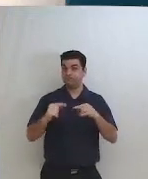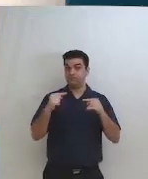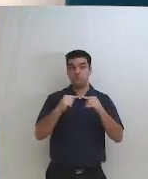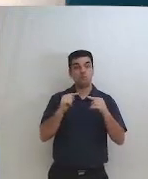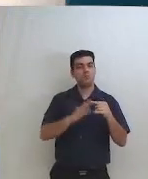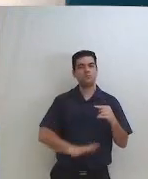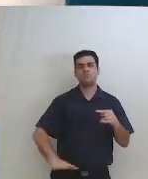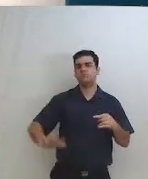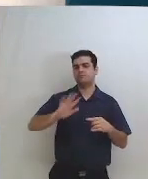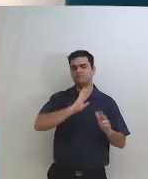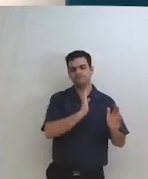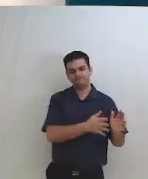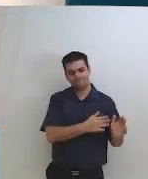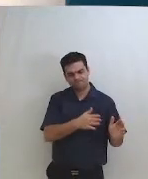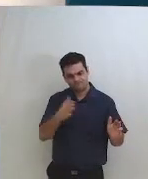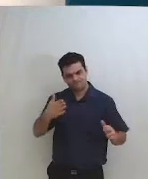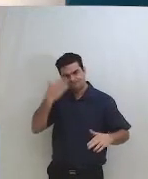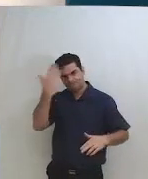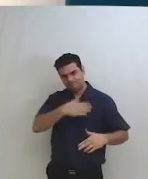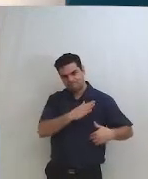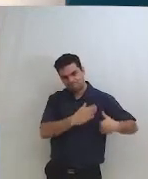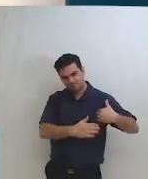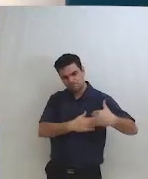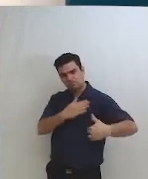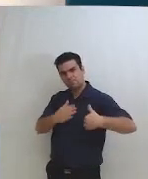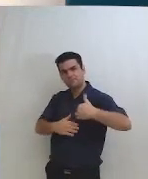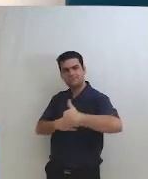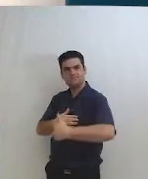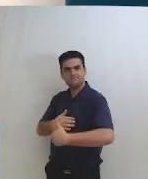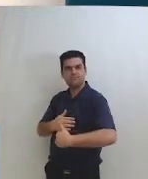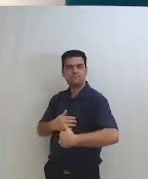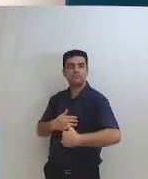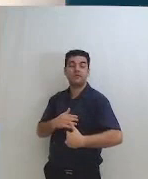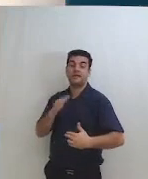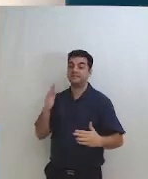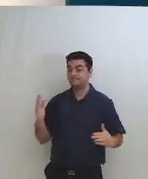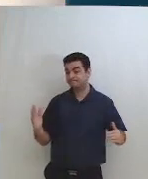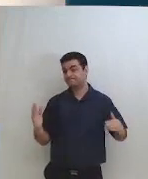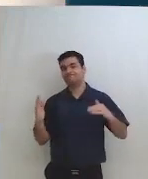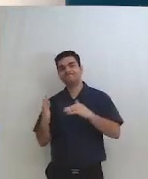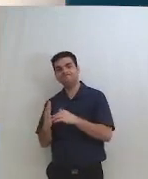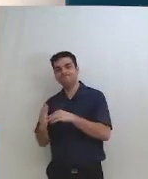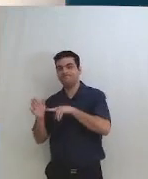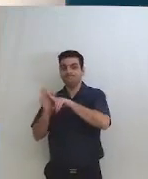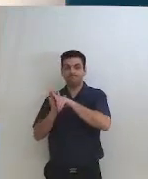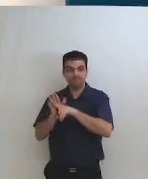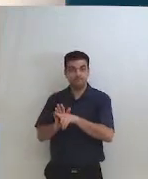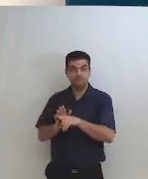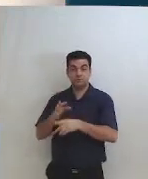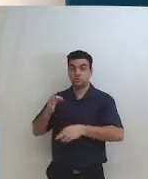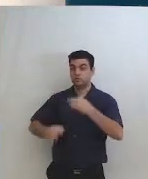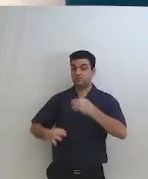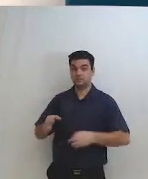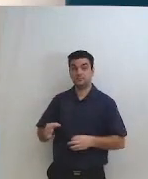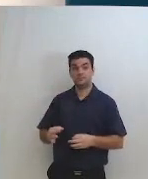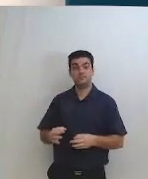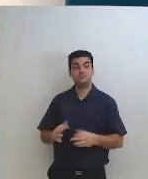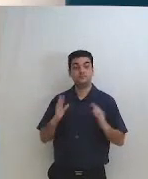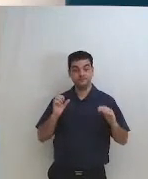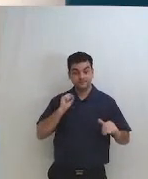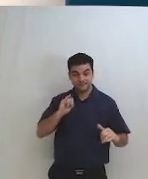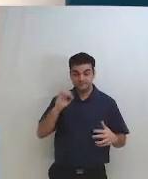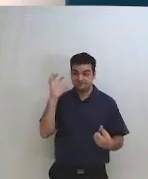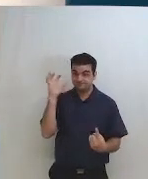ser percorrido pela prova até sua análise pelo magistrado, sendo certo que qualquer interferência durante